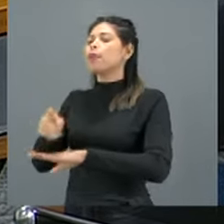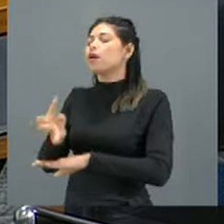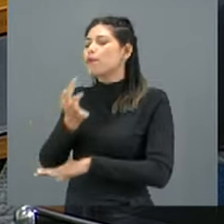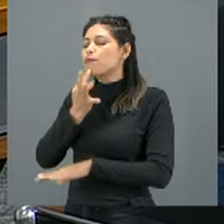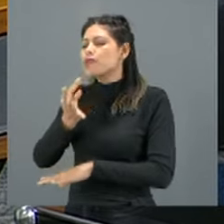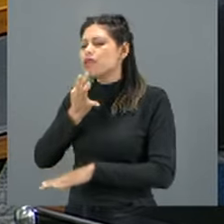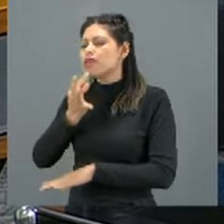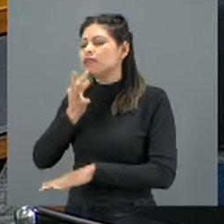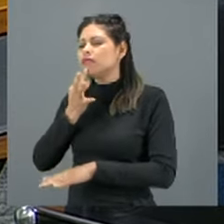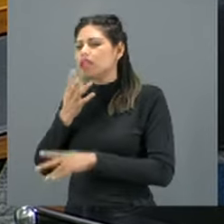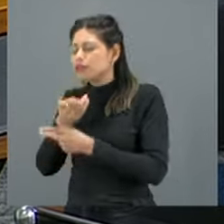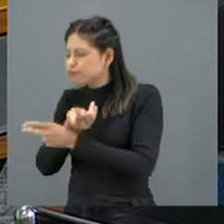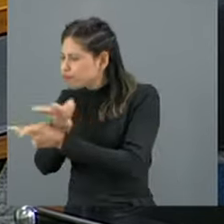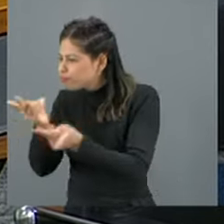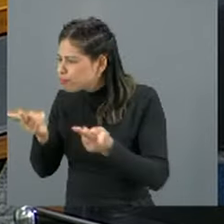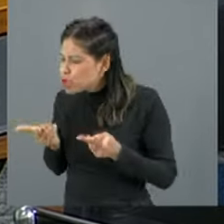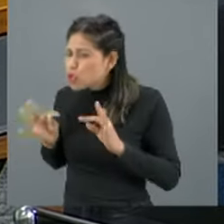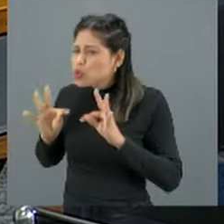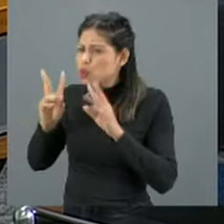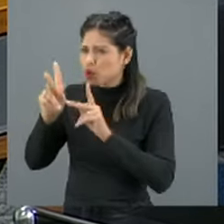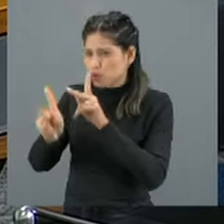produção desse povo. Hã?